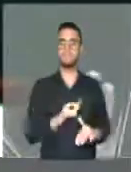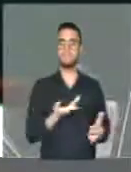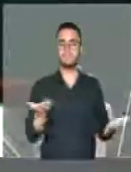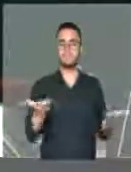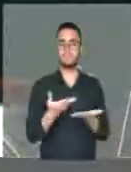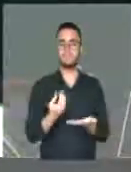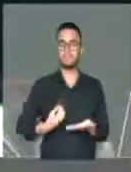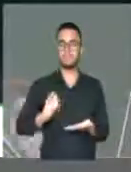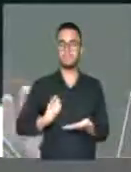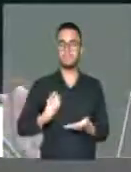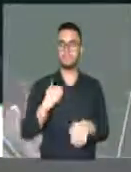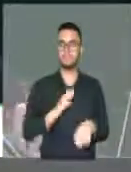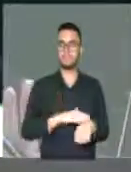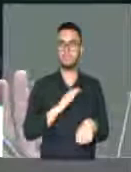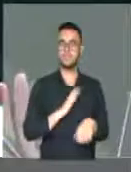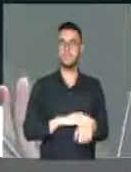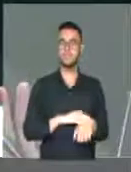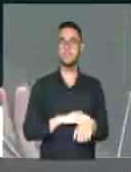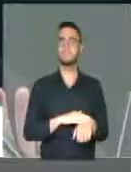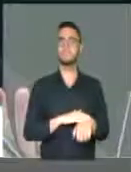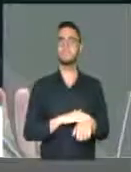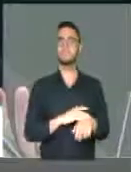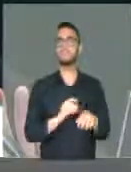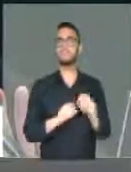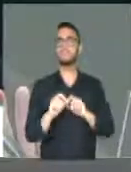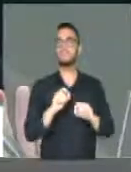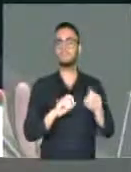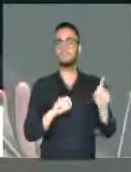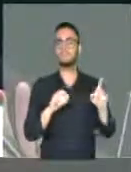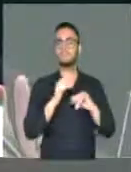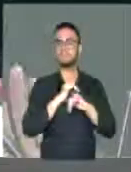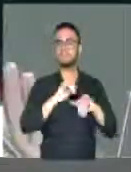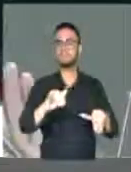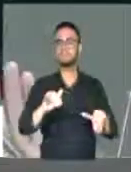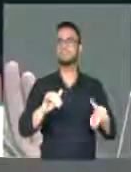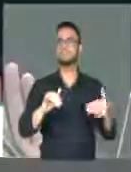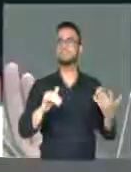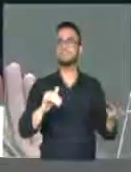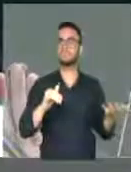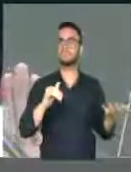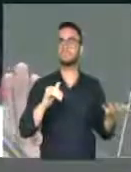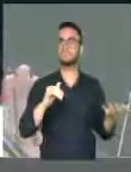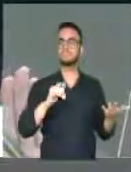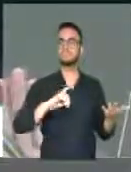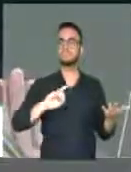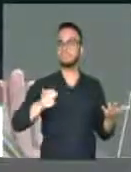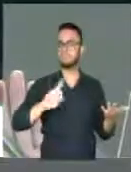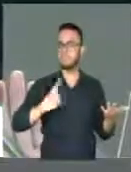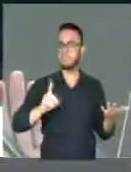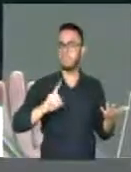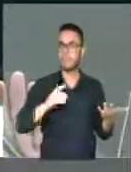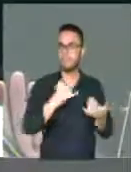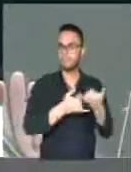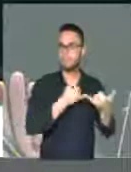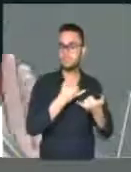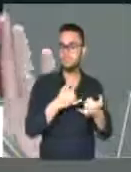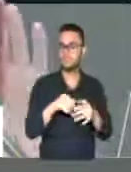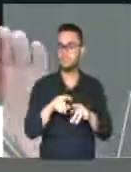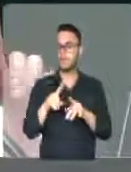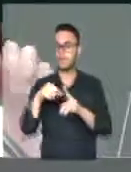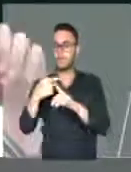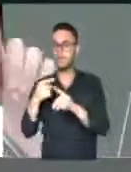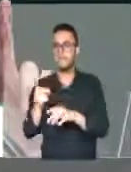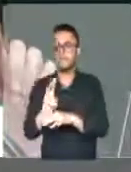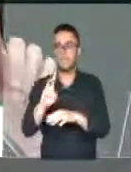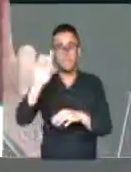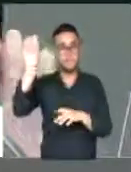vivendo um momento que um ditado, Deus não joga, mais fiscaliza.